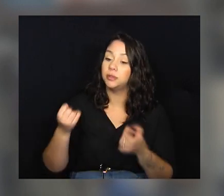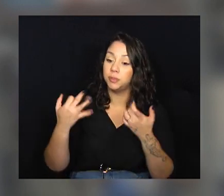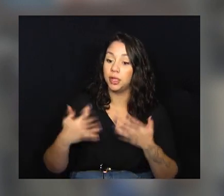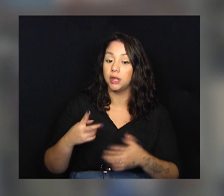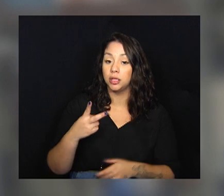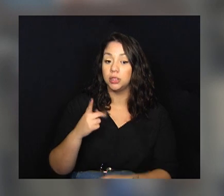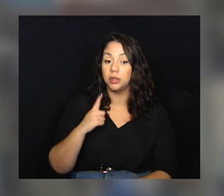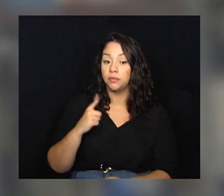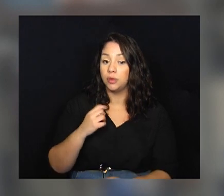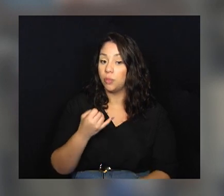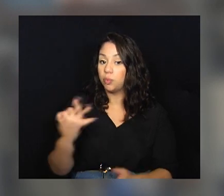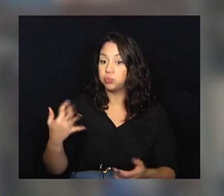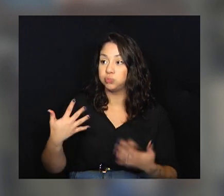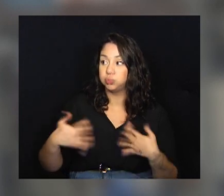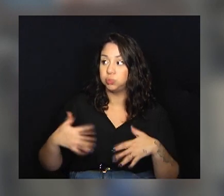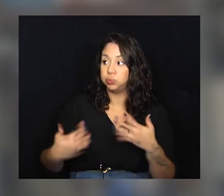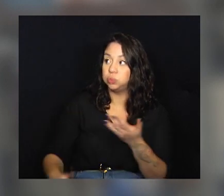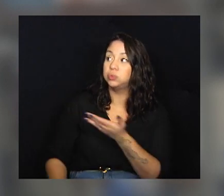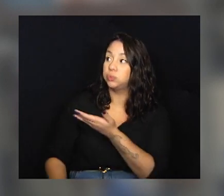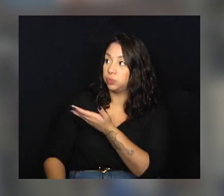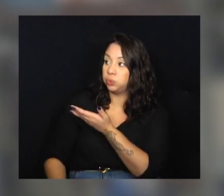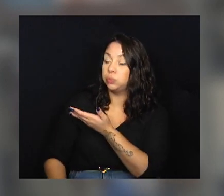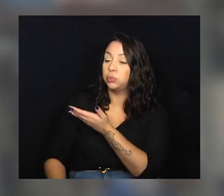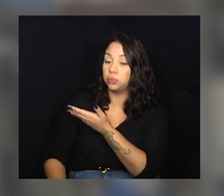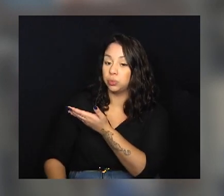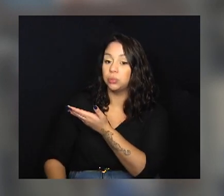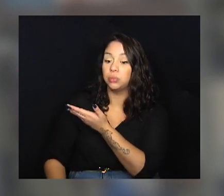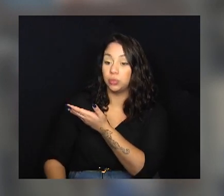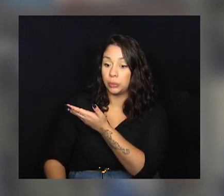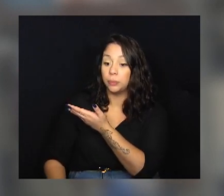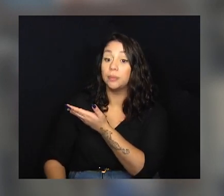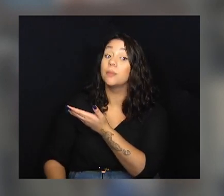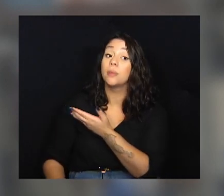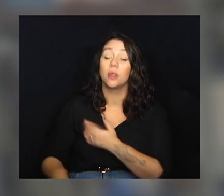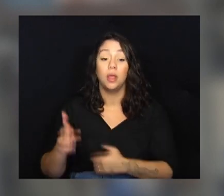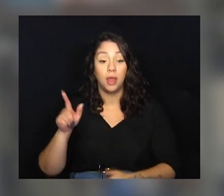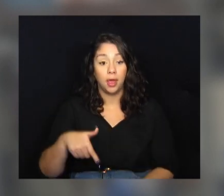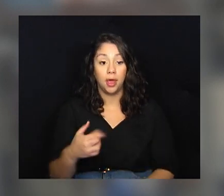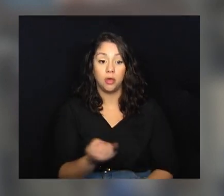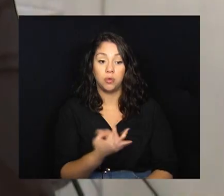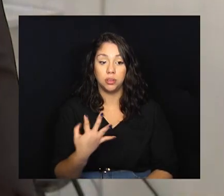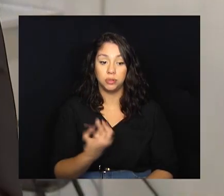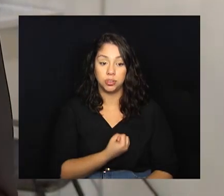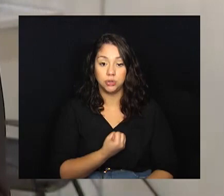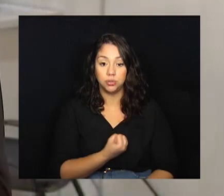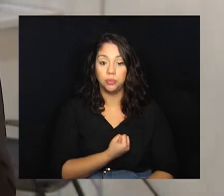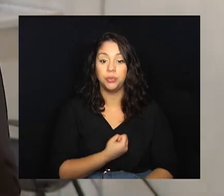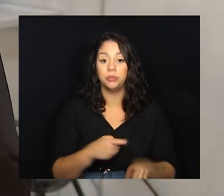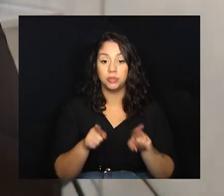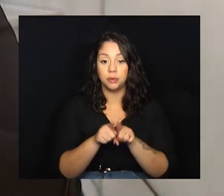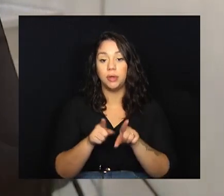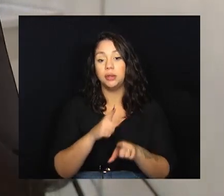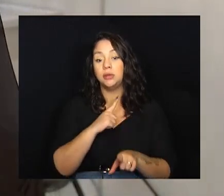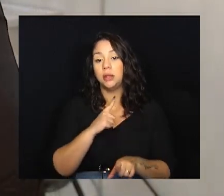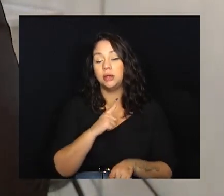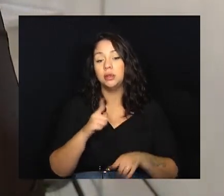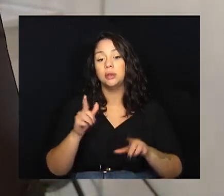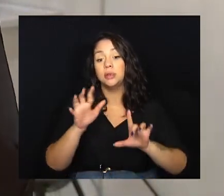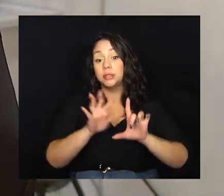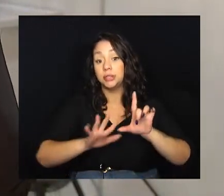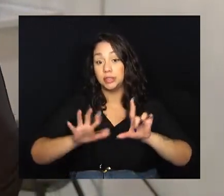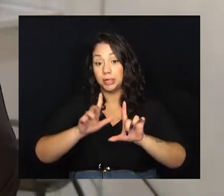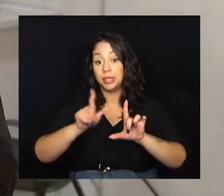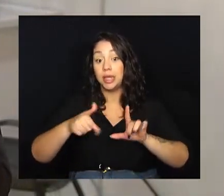2.814 e 2023.504 nesses números de atendimento a gente tem aí a plataforma então